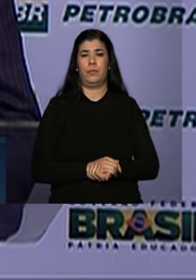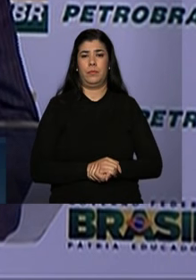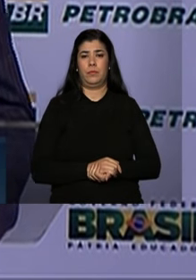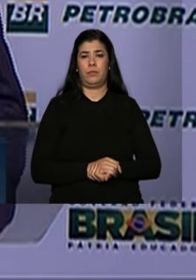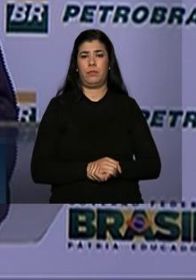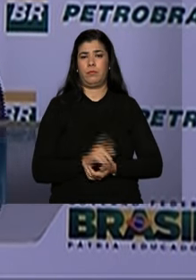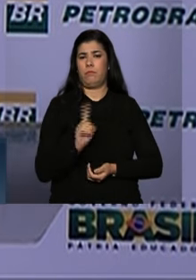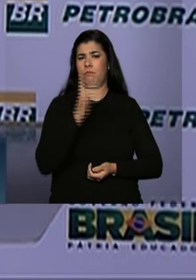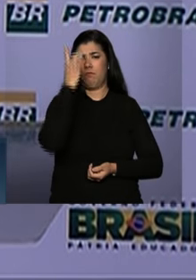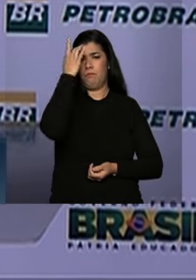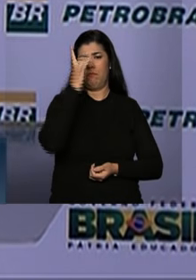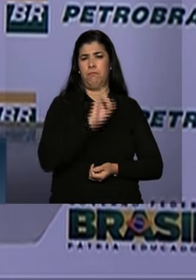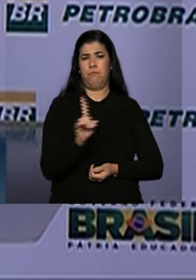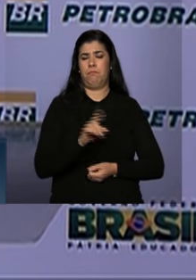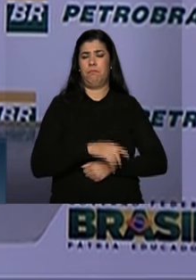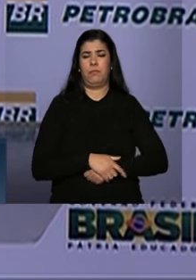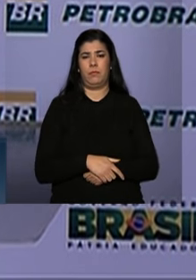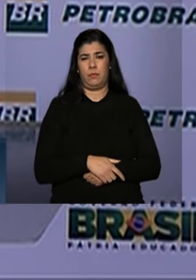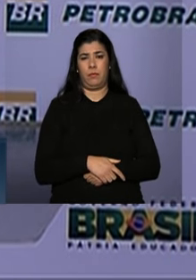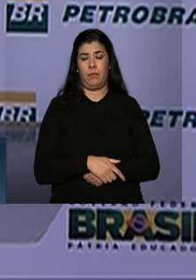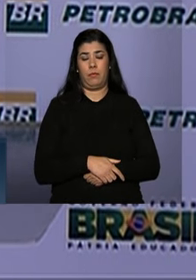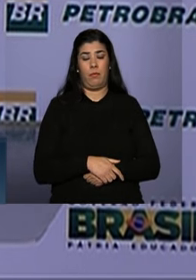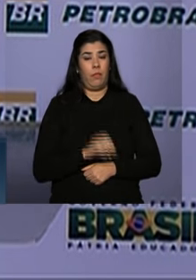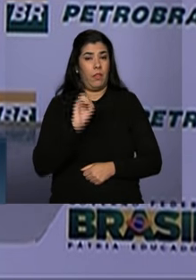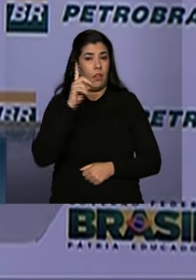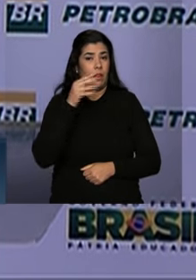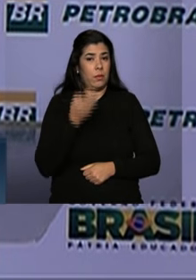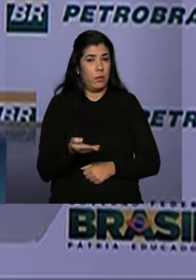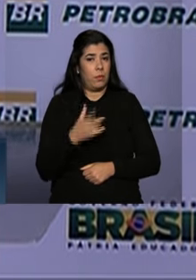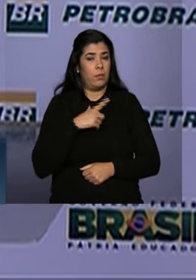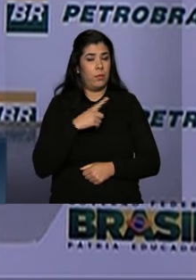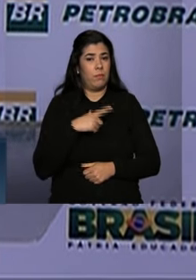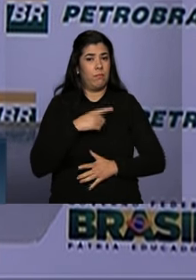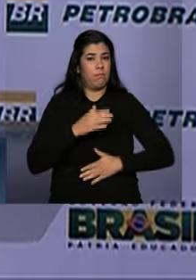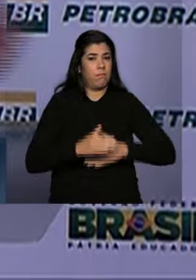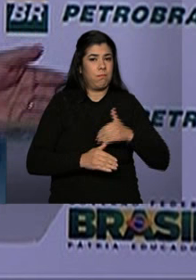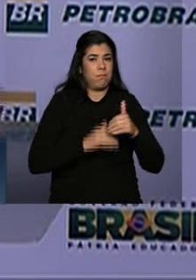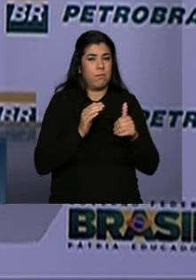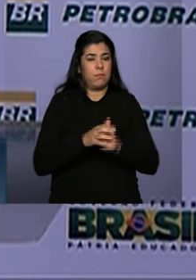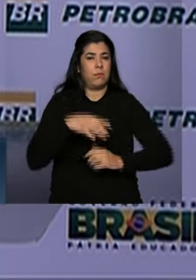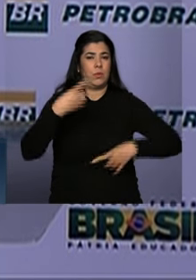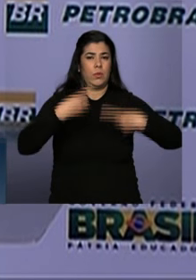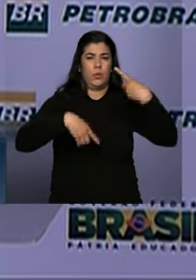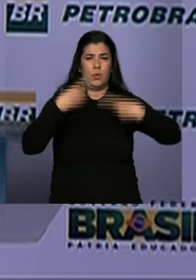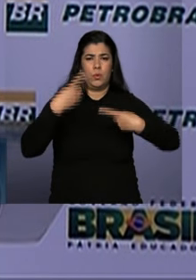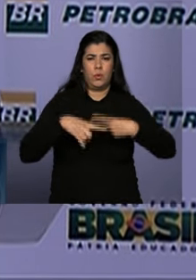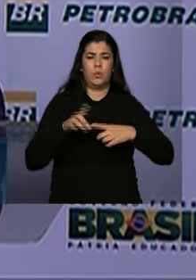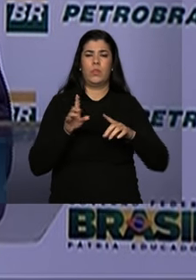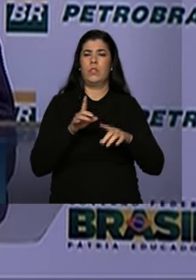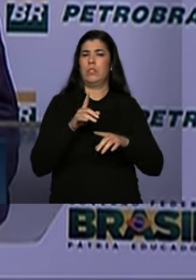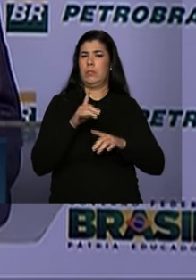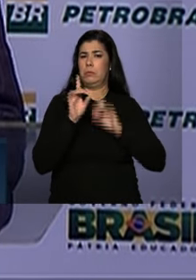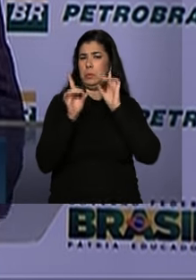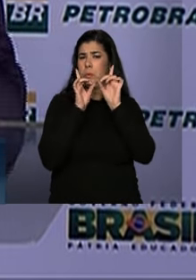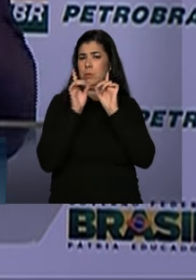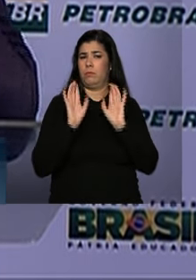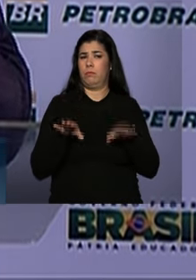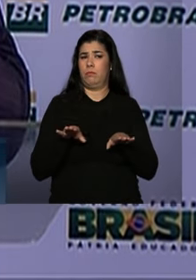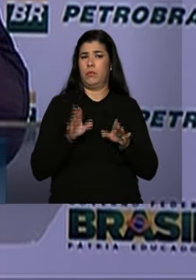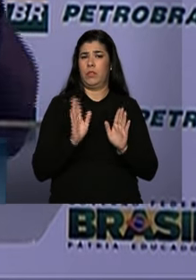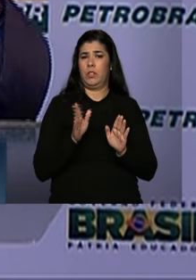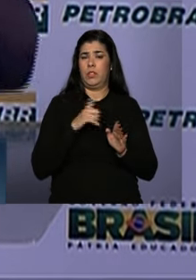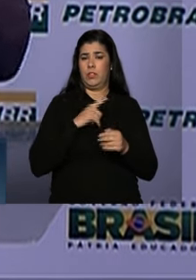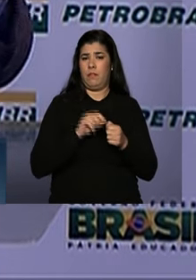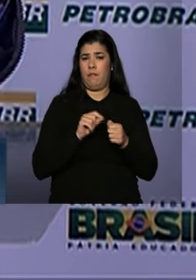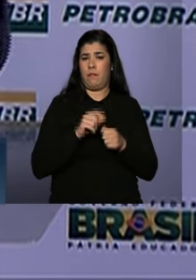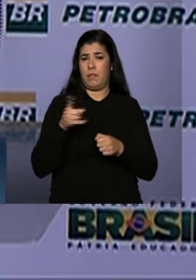Não é fácil isso. É óbvio que isso enfrenta discussões, debates, mas esta